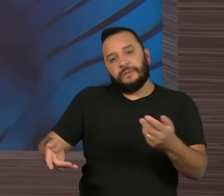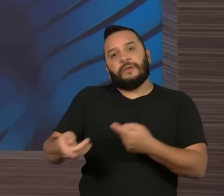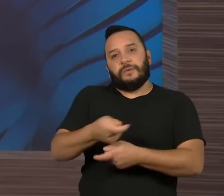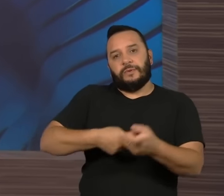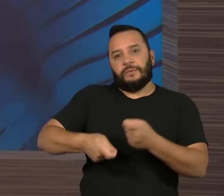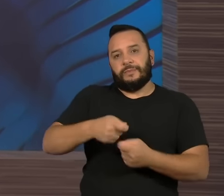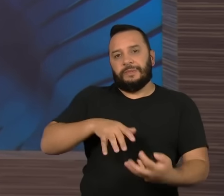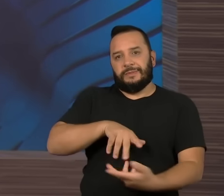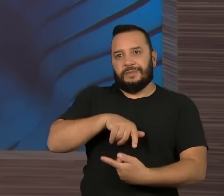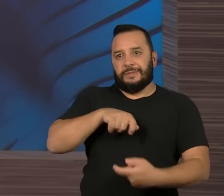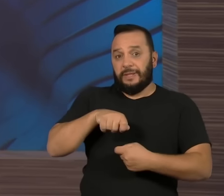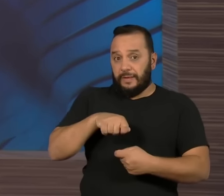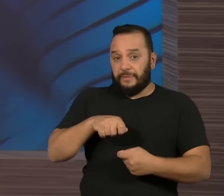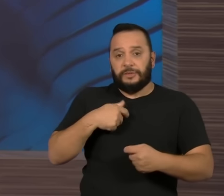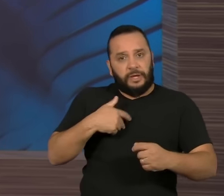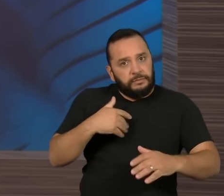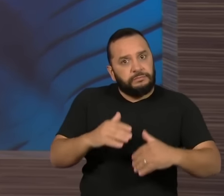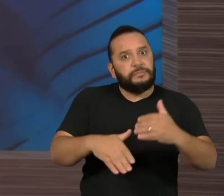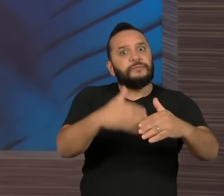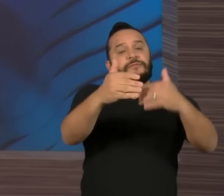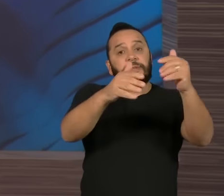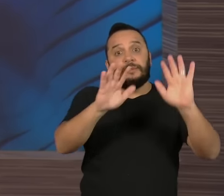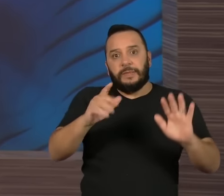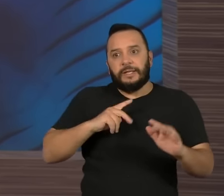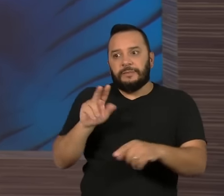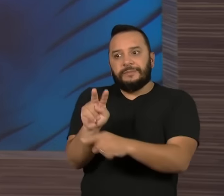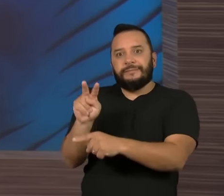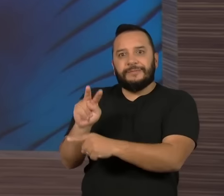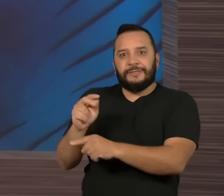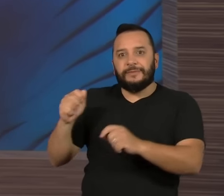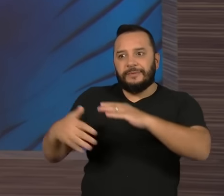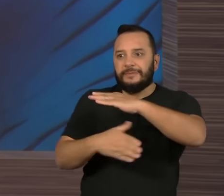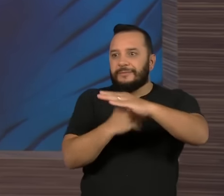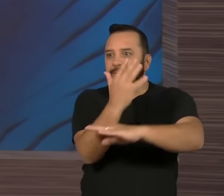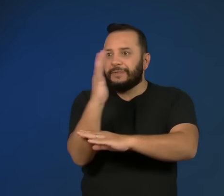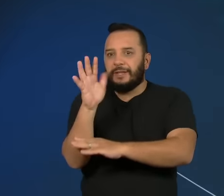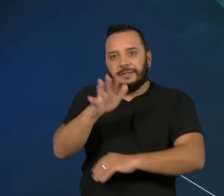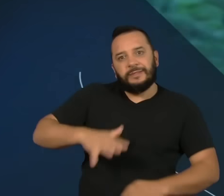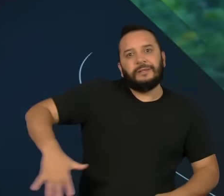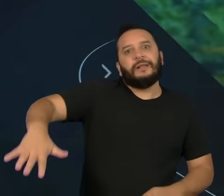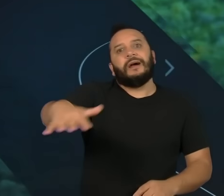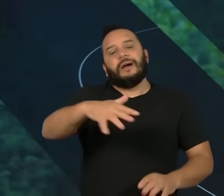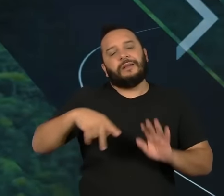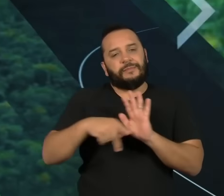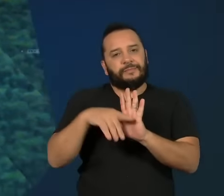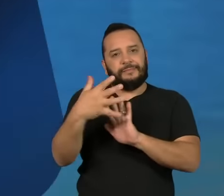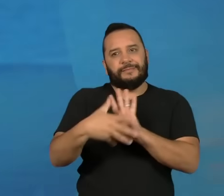de desenvolvimento que valoriza a biodiversidade da floresta amazônica.